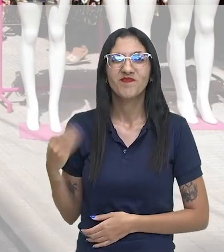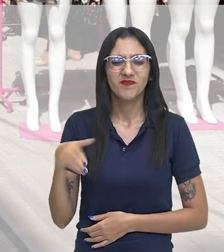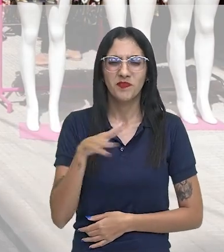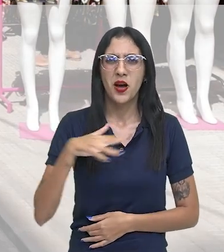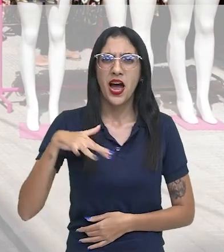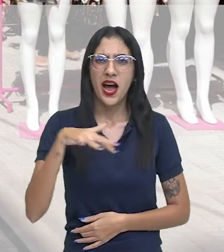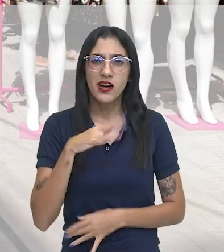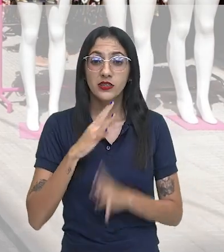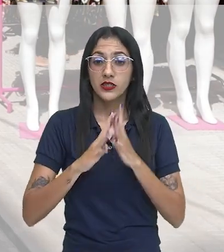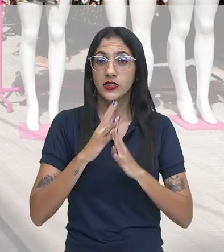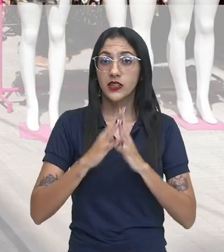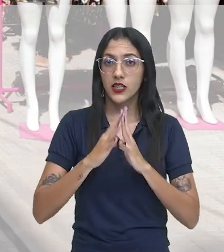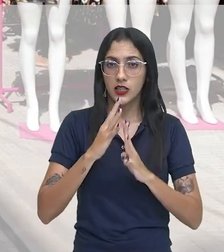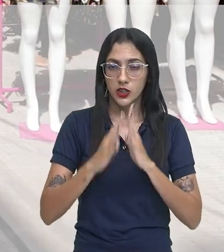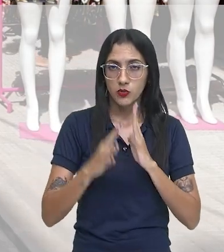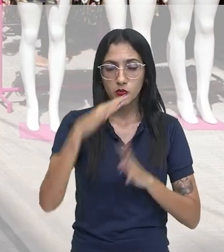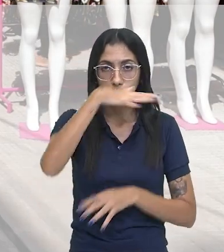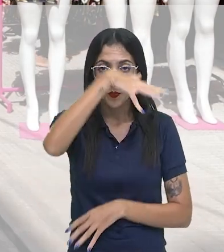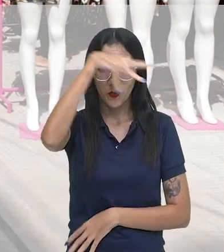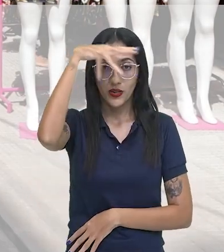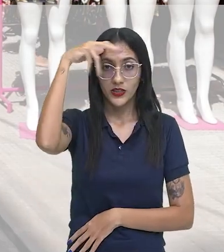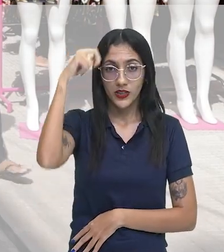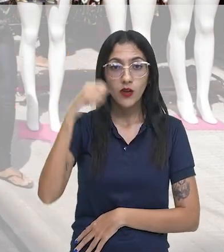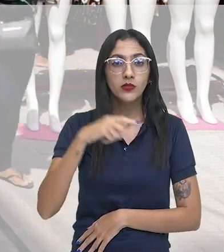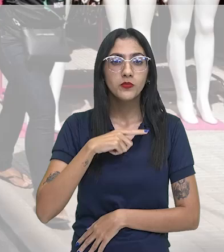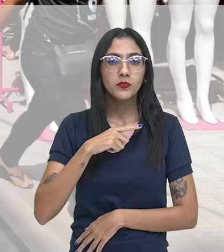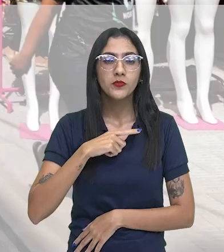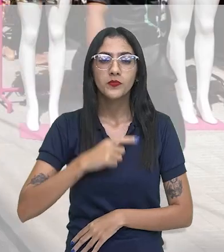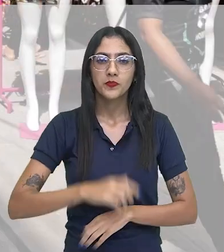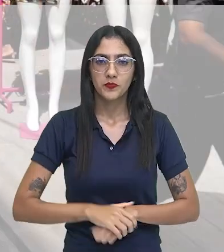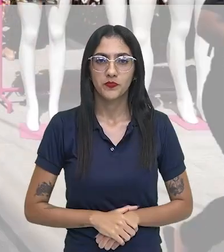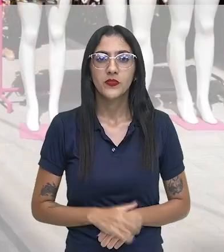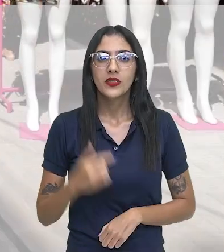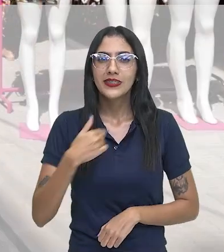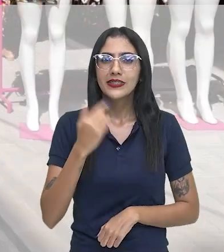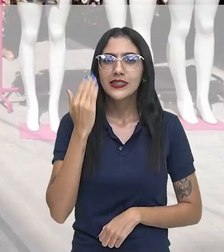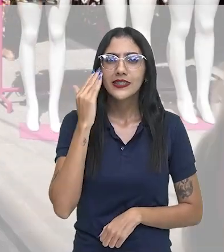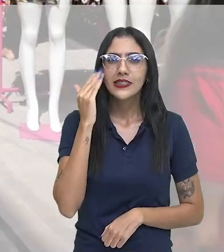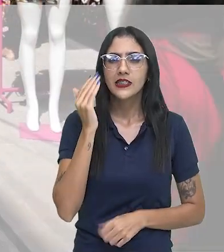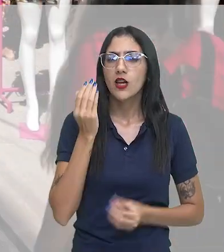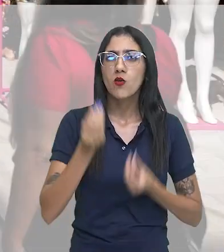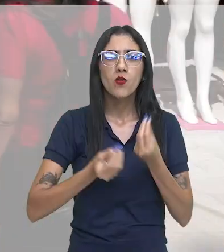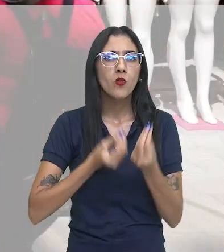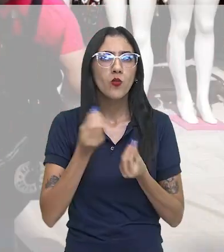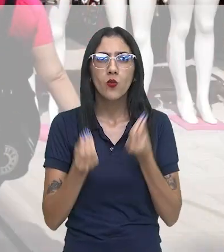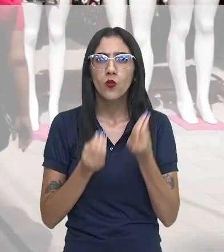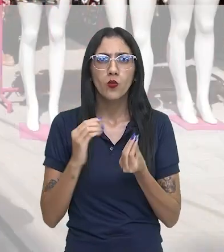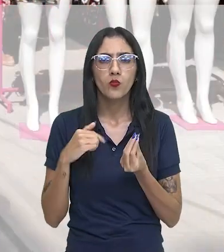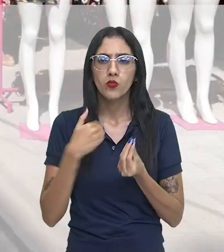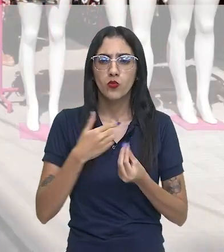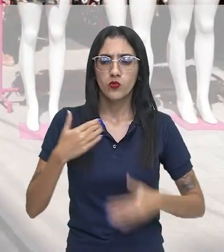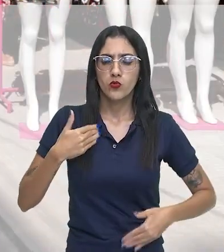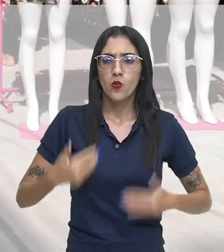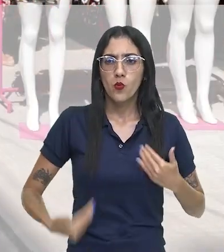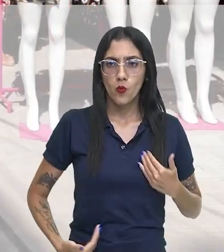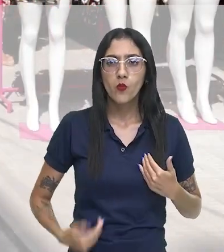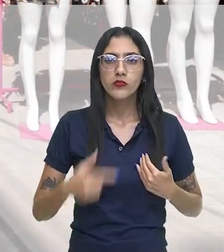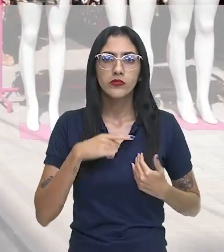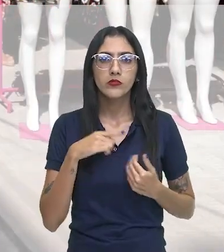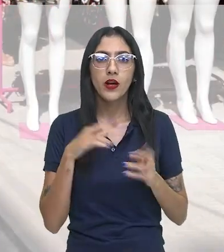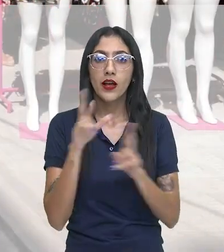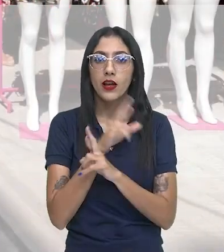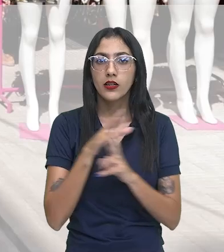centro da cidade de Manaus, porque para a gente tentar entender como que o nosso corpo reage no